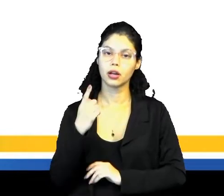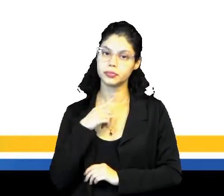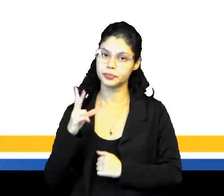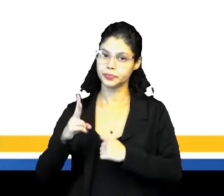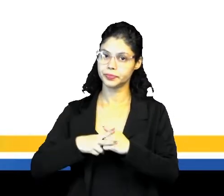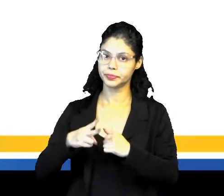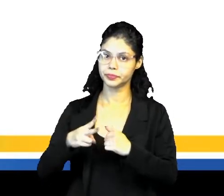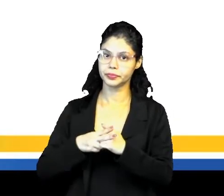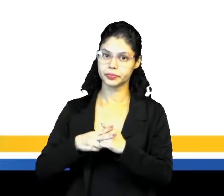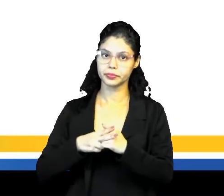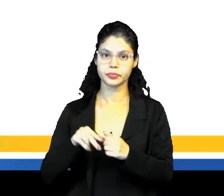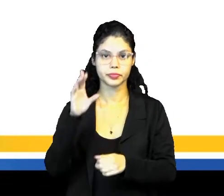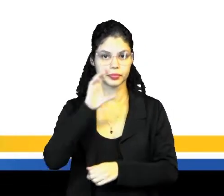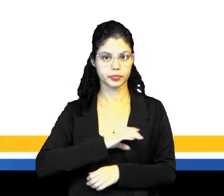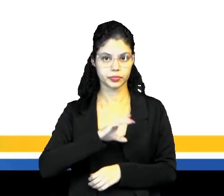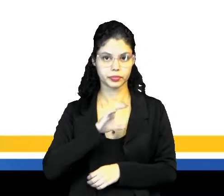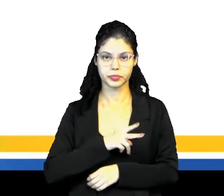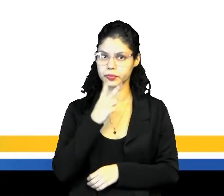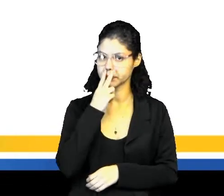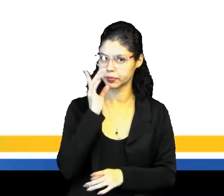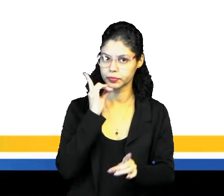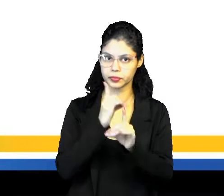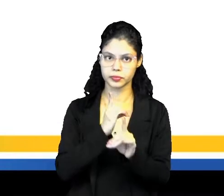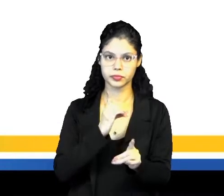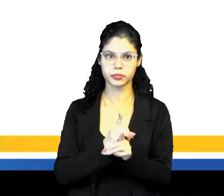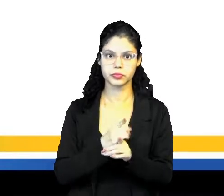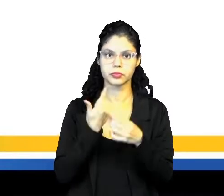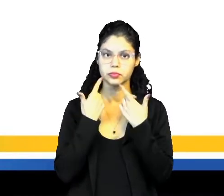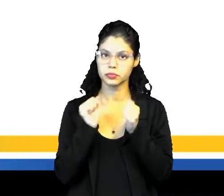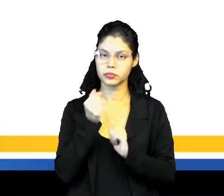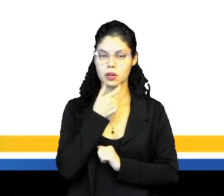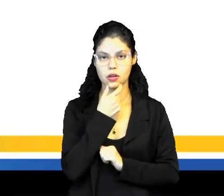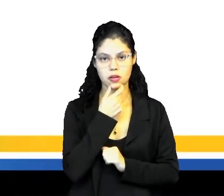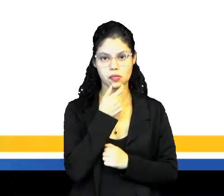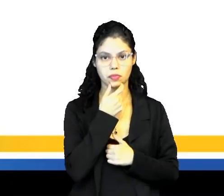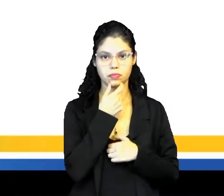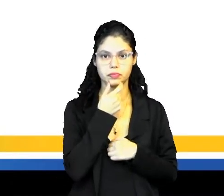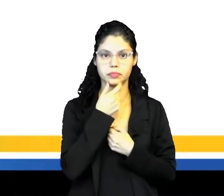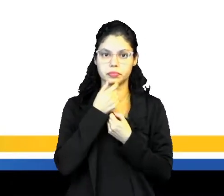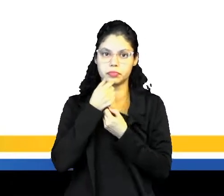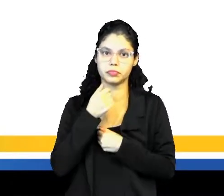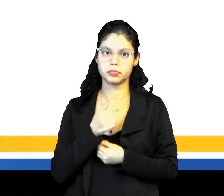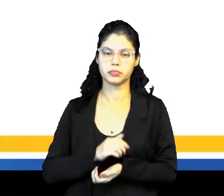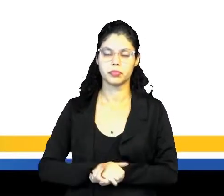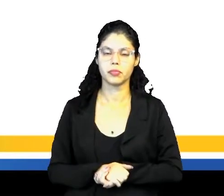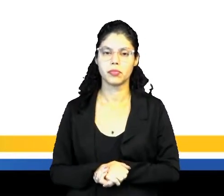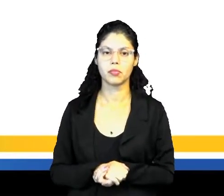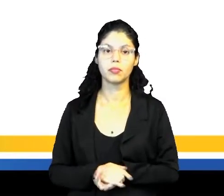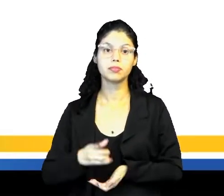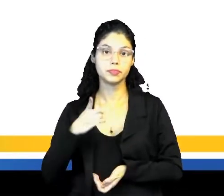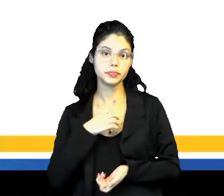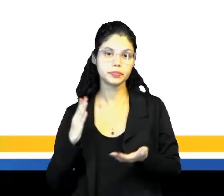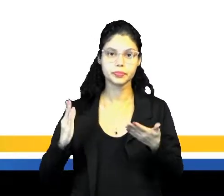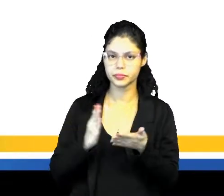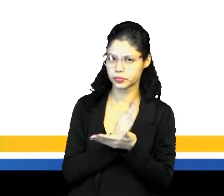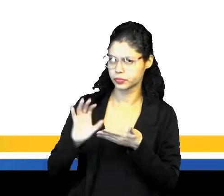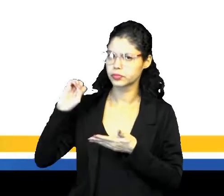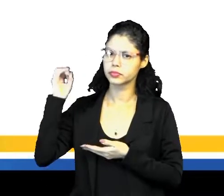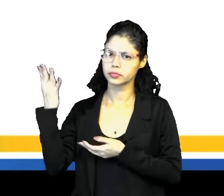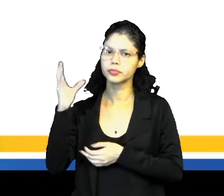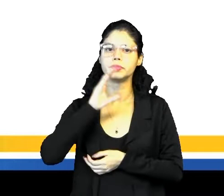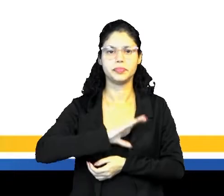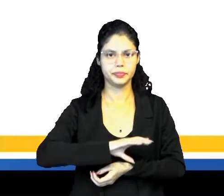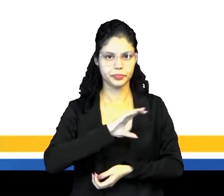Existem verbos frasais em português semelhantes aos encontrados na língua inglesa? Existem alguns casos